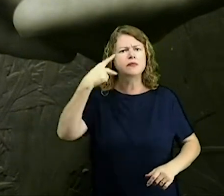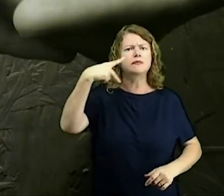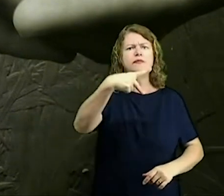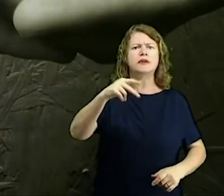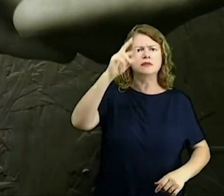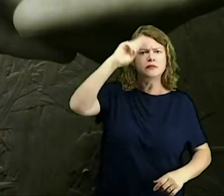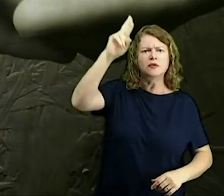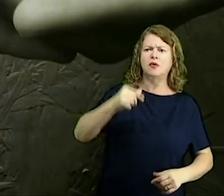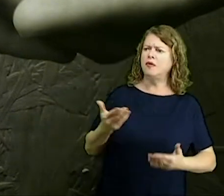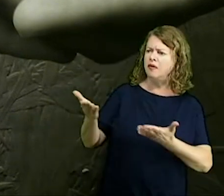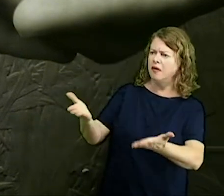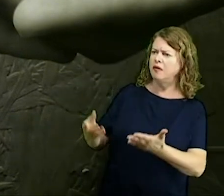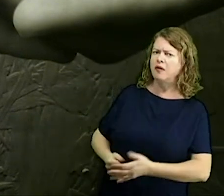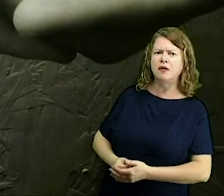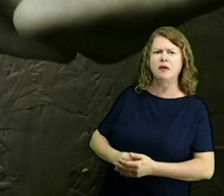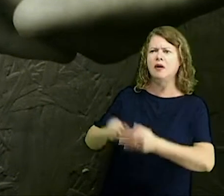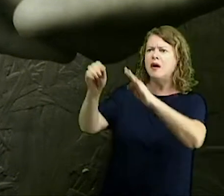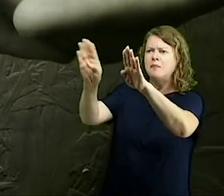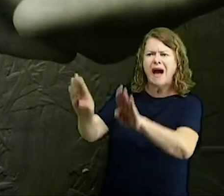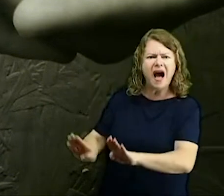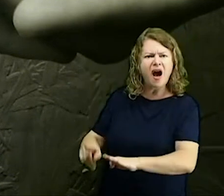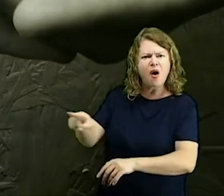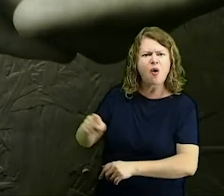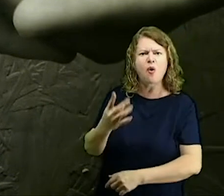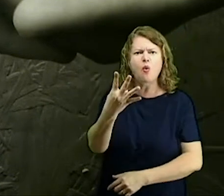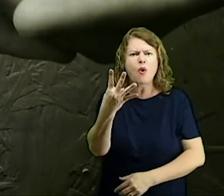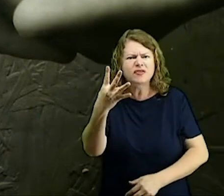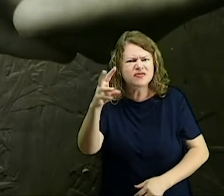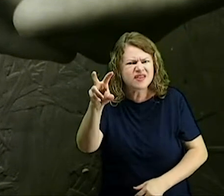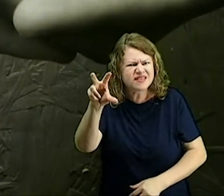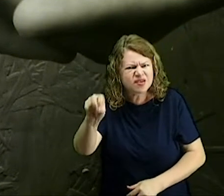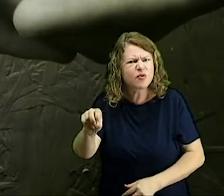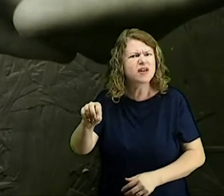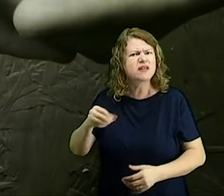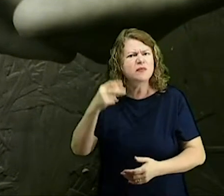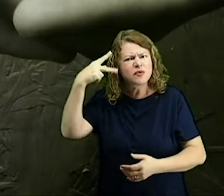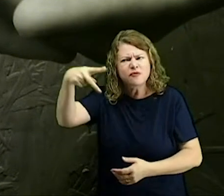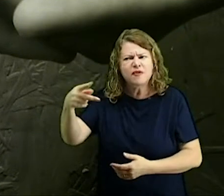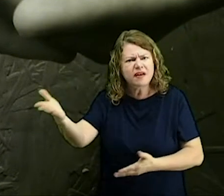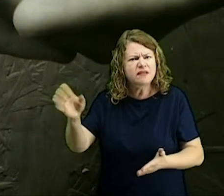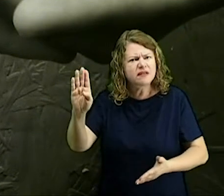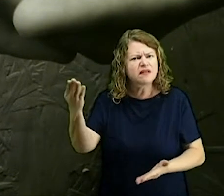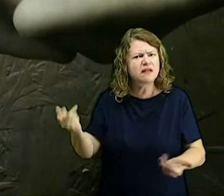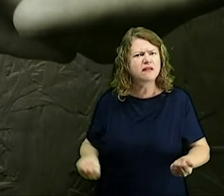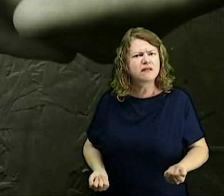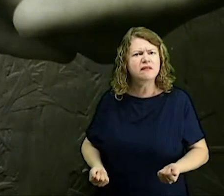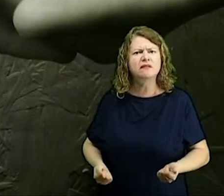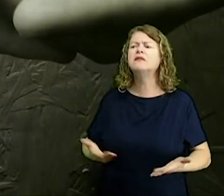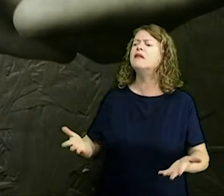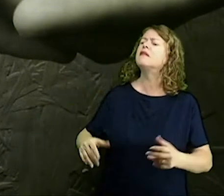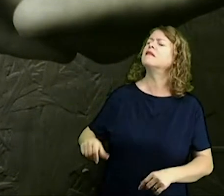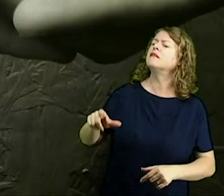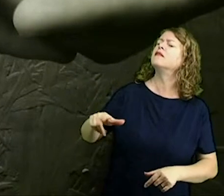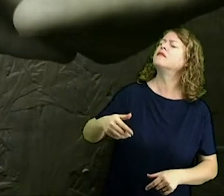de Baal são 450 homens. Deem-se-nos, pois, dois bezerros, e eles escolheram,